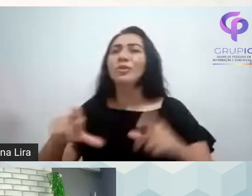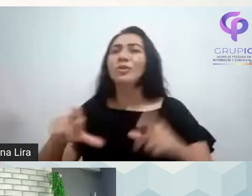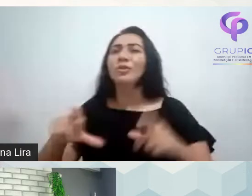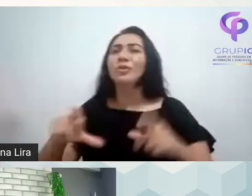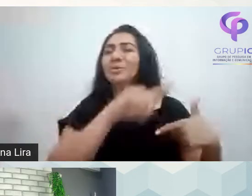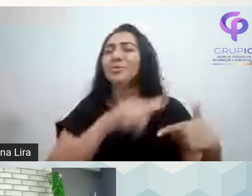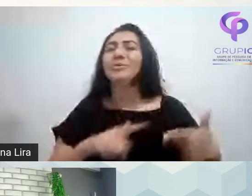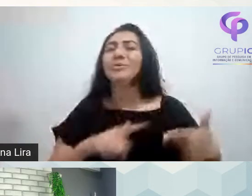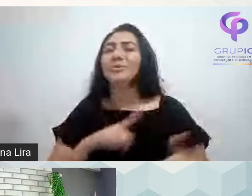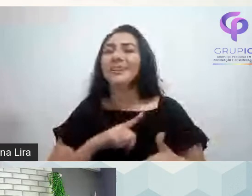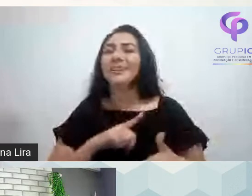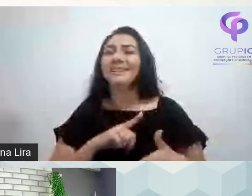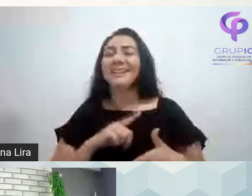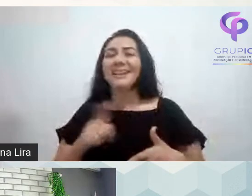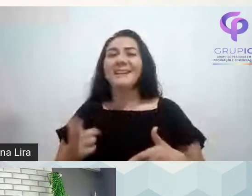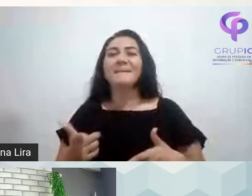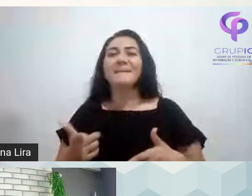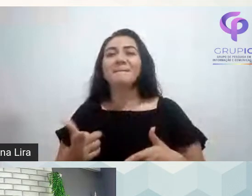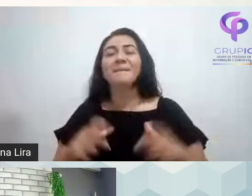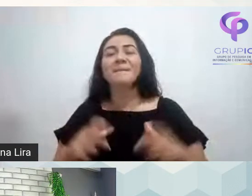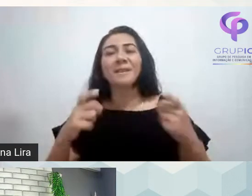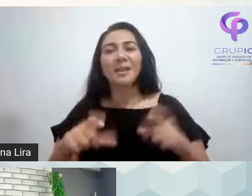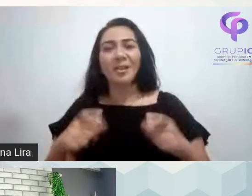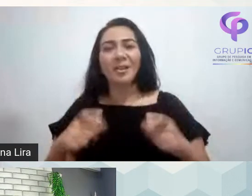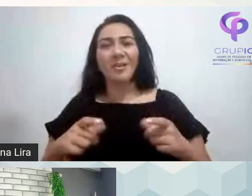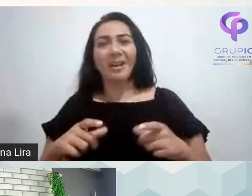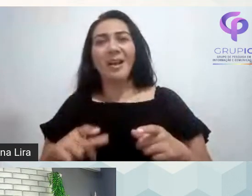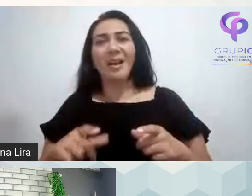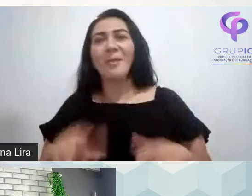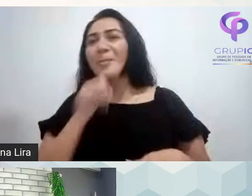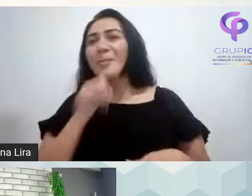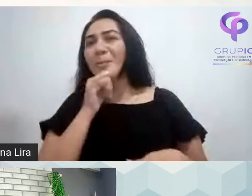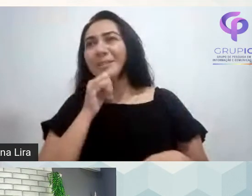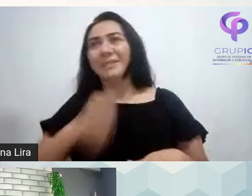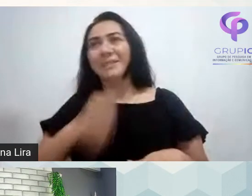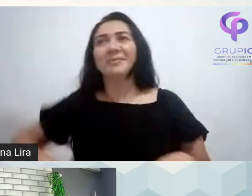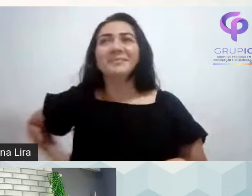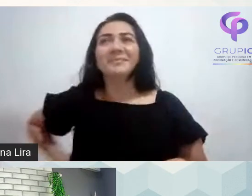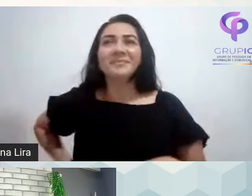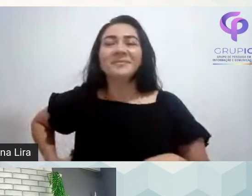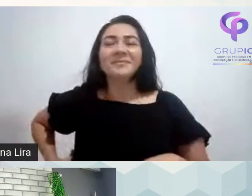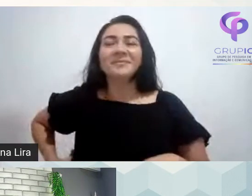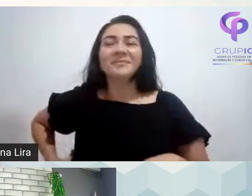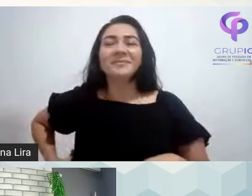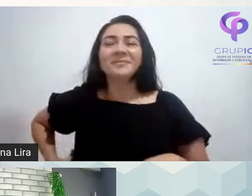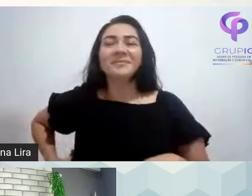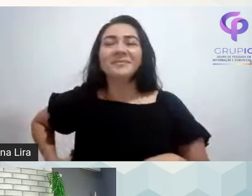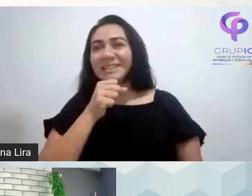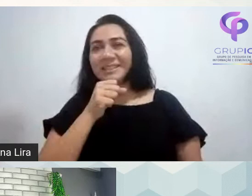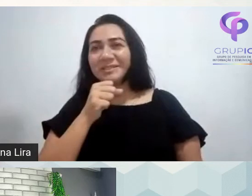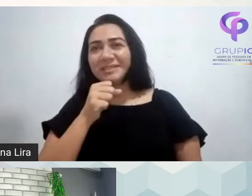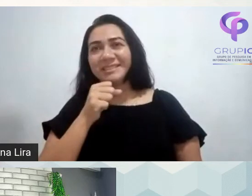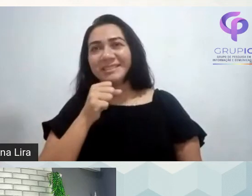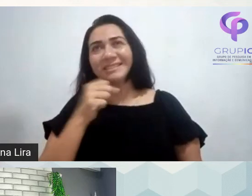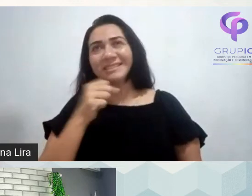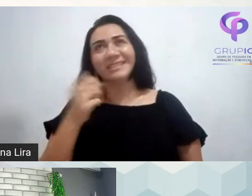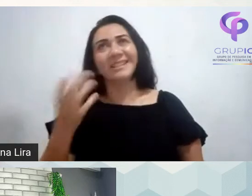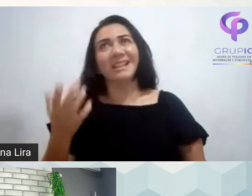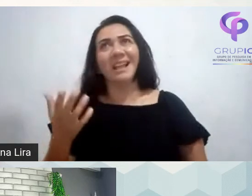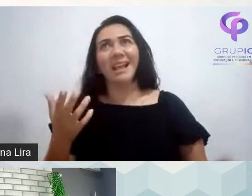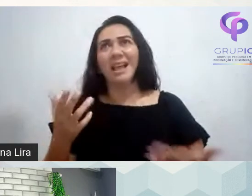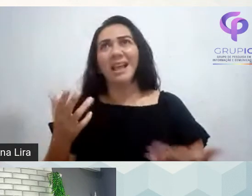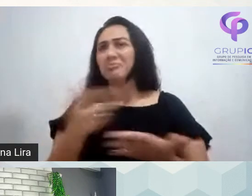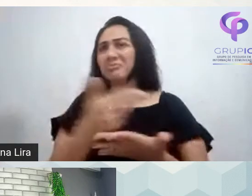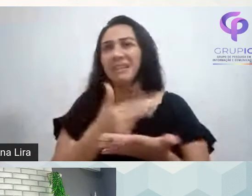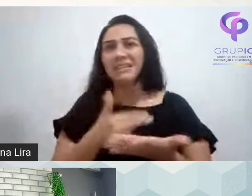artista local que queira colocar no espaço, no nosso museu, vamos dizer assim, ele também é beneficiado daquele local, até porque